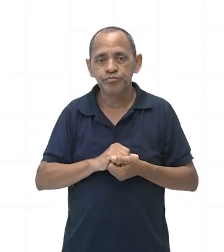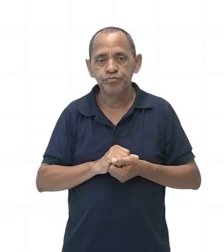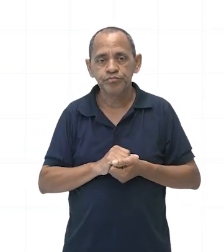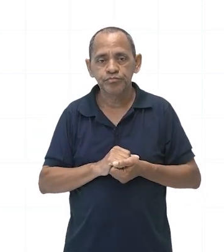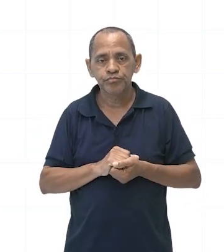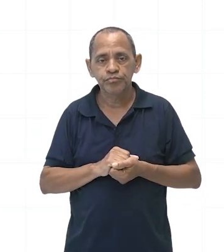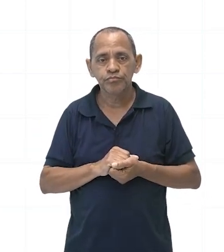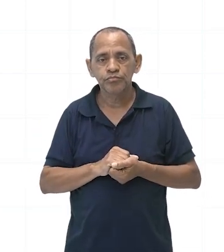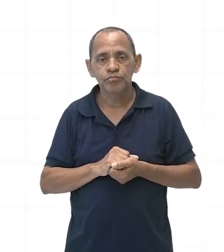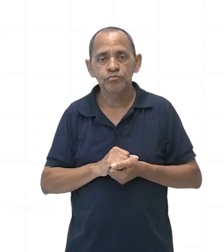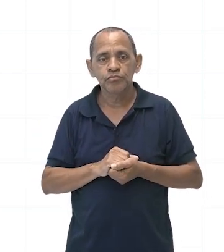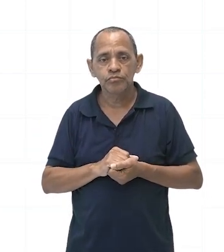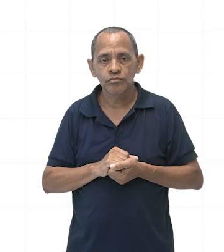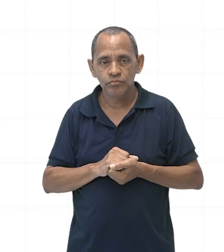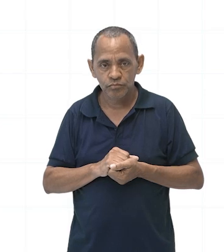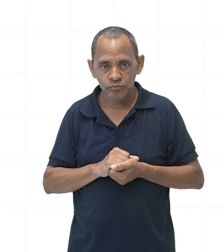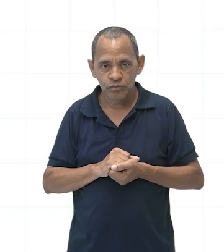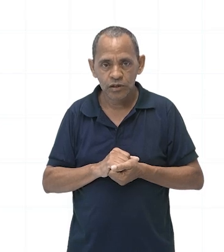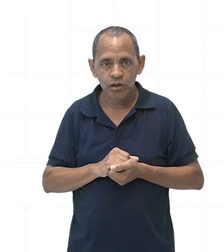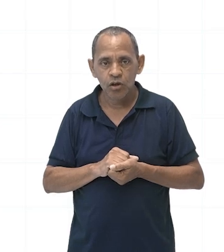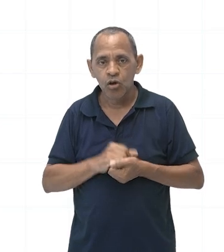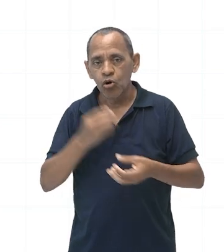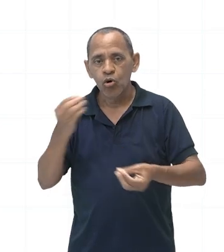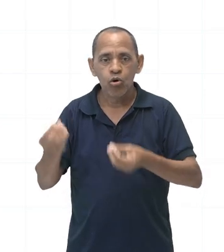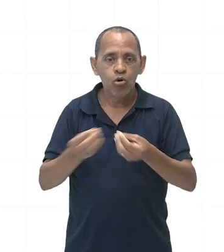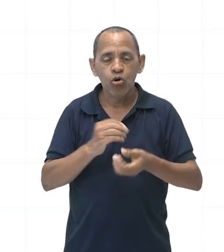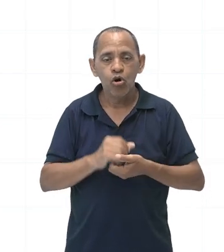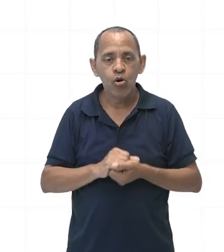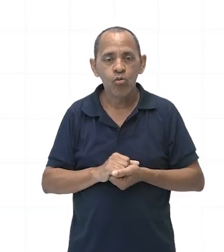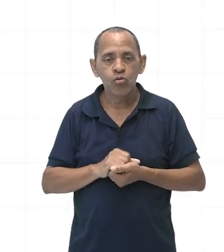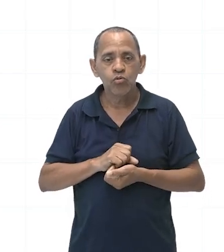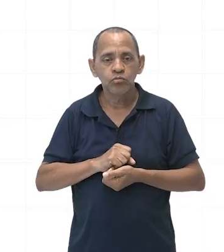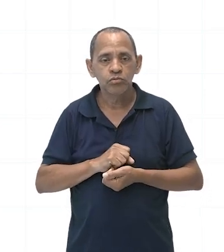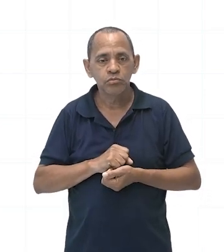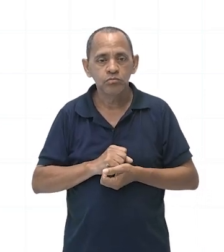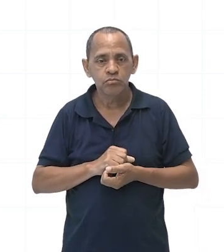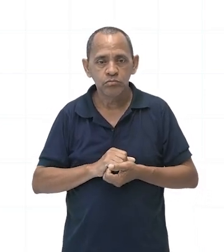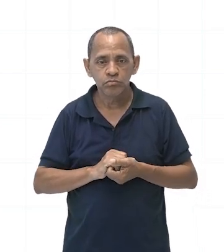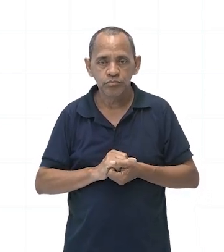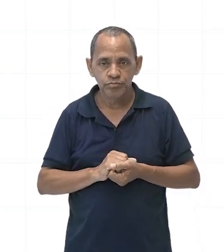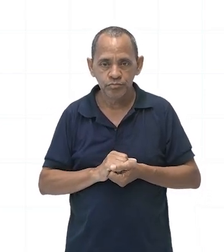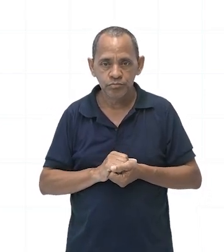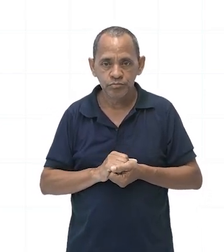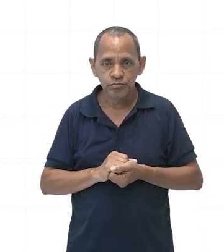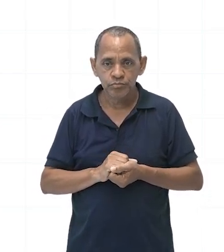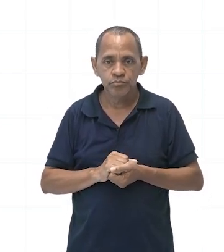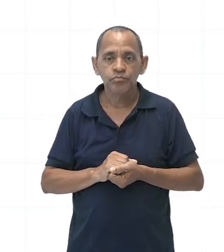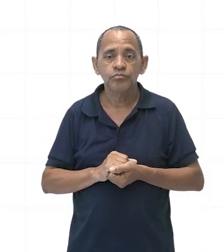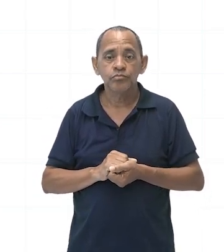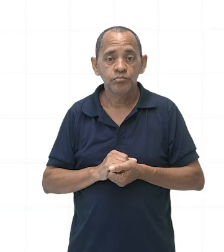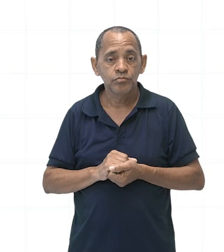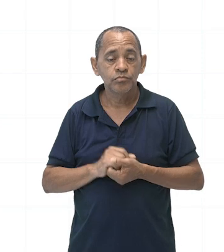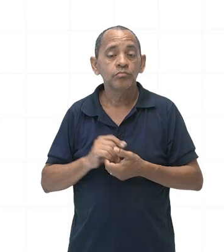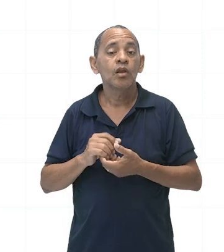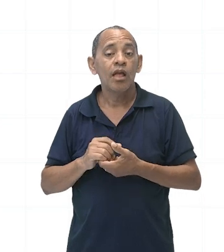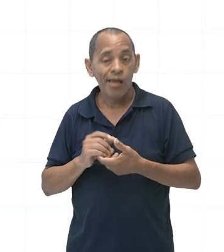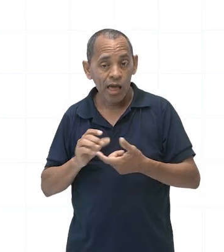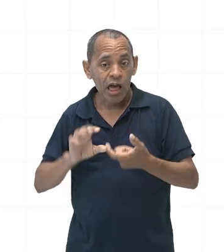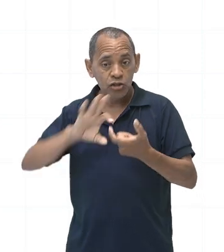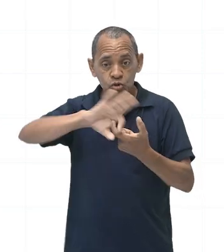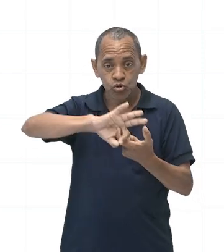consecutivas, correu tanto que passou mal, regidas pelas nossas conjunções, tal, tão, tamanho,